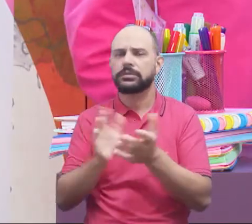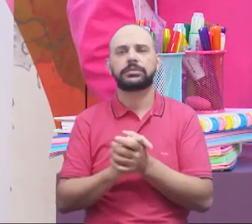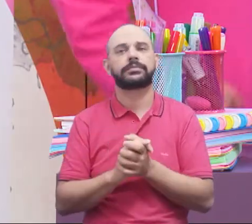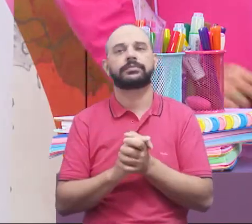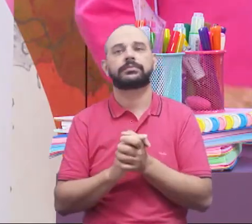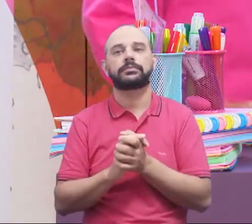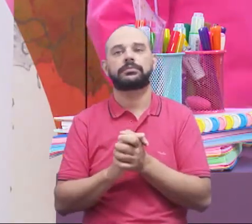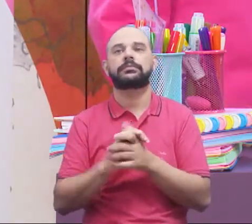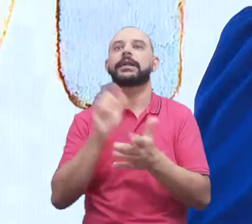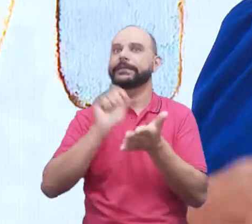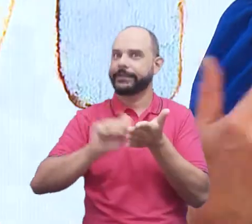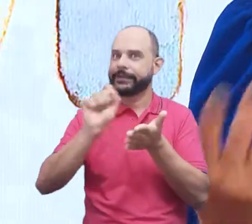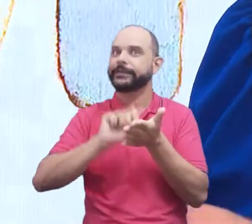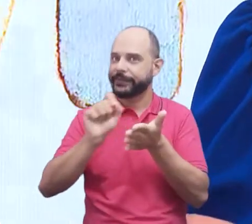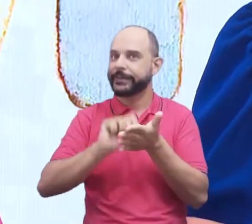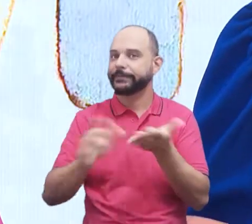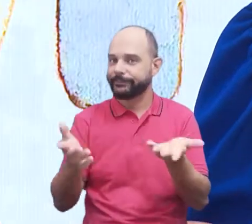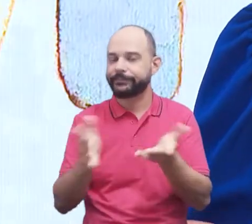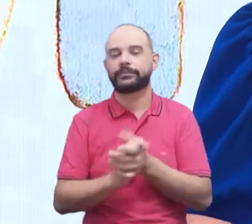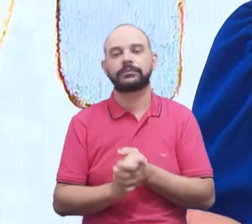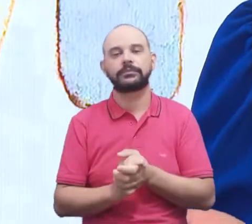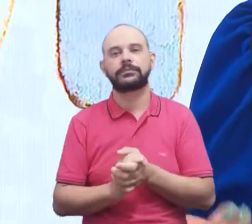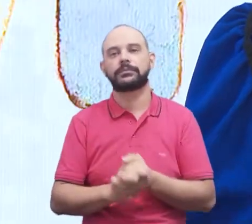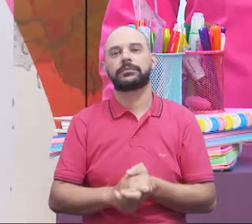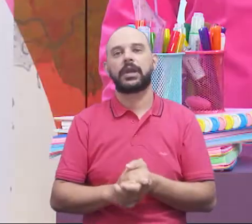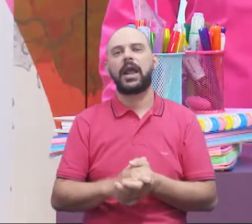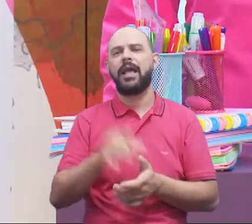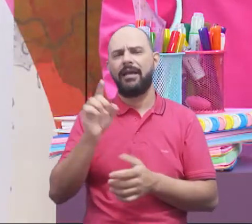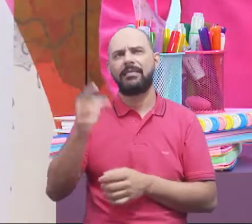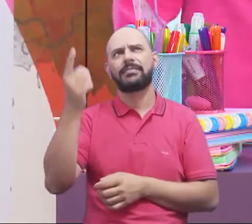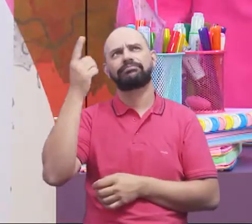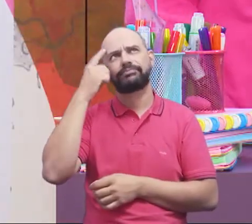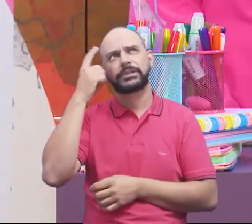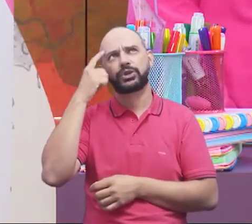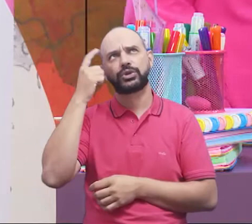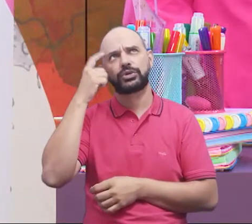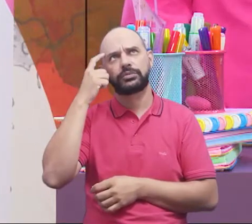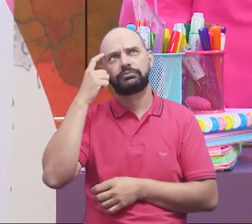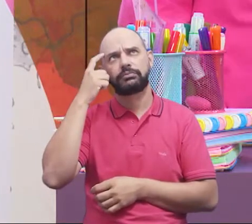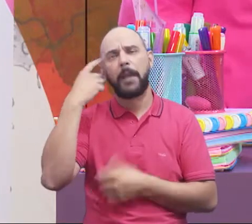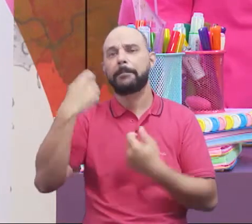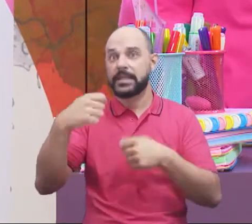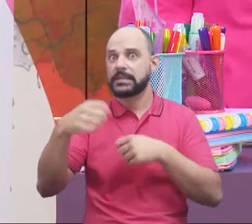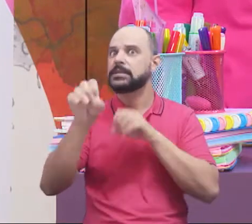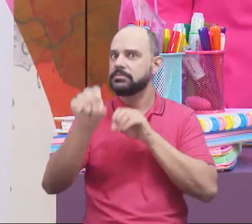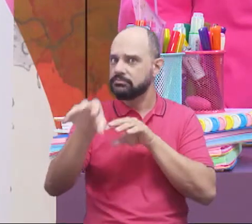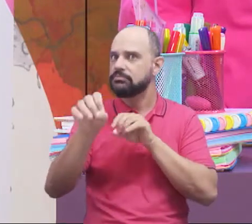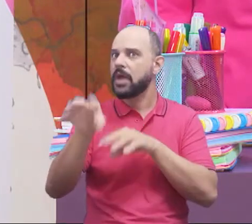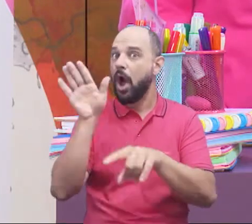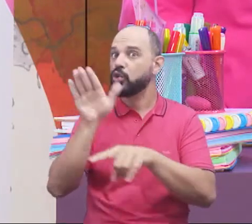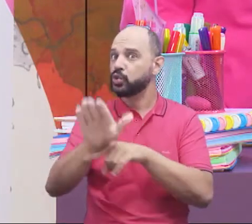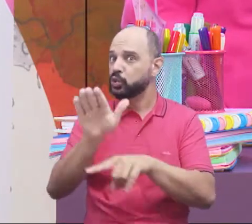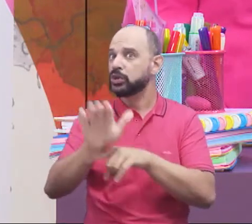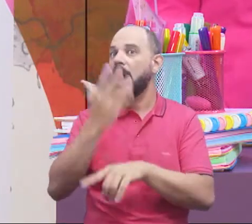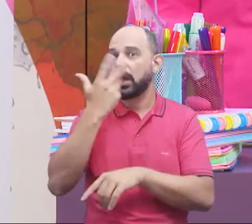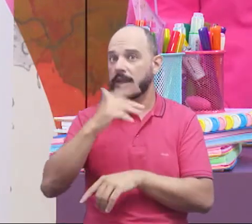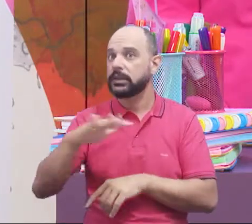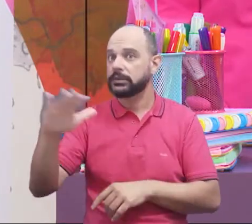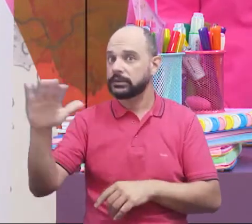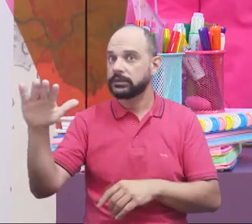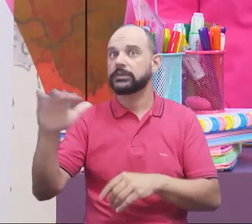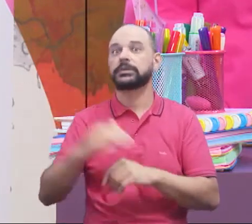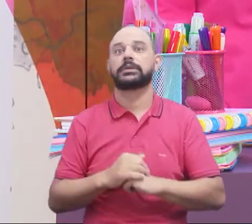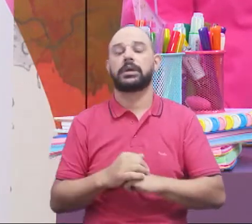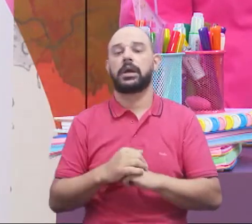E o que ela fez? Foi escrever. Ela estava convencida que investimentos em educação